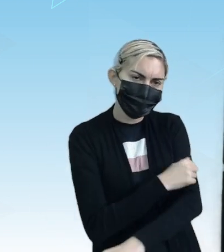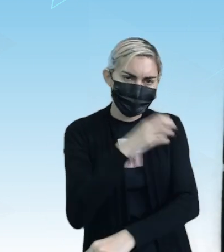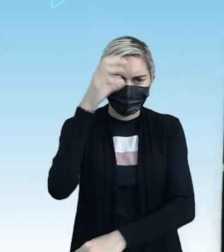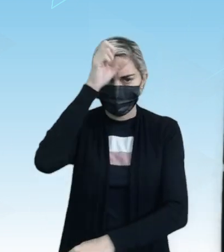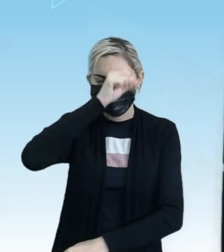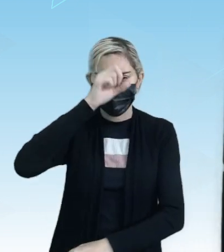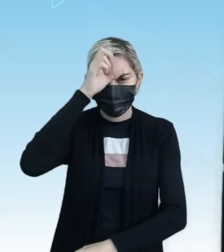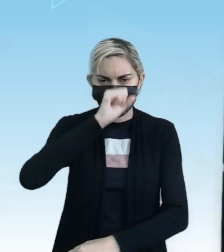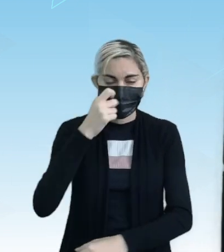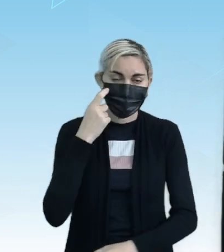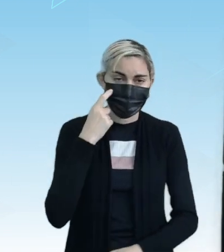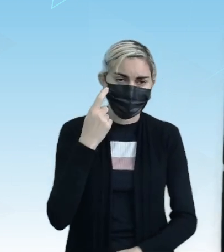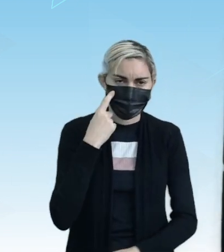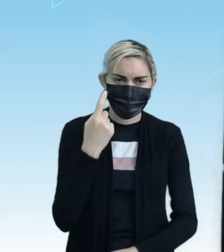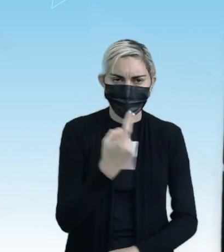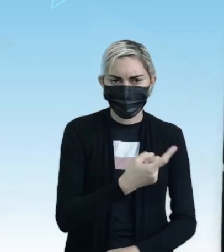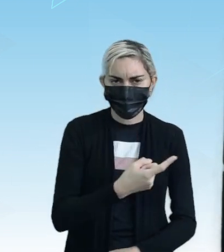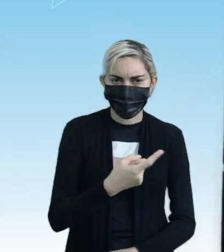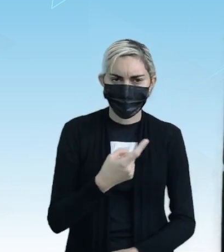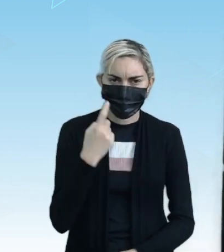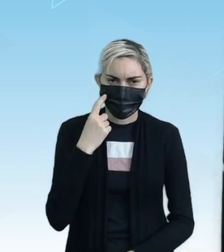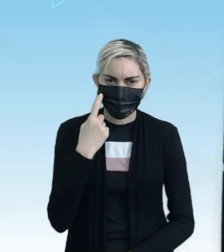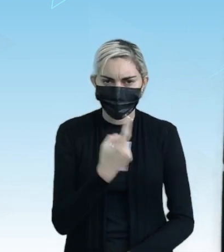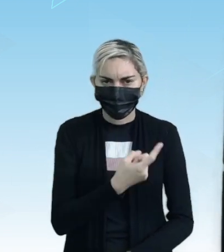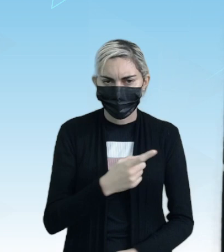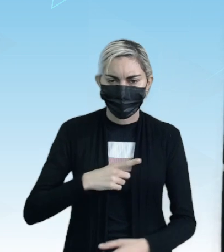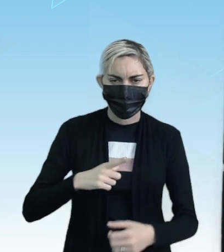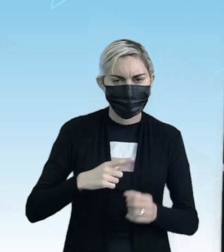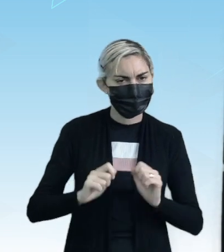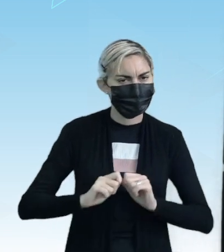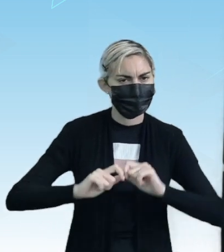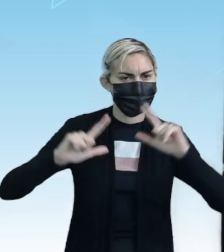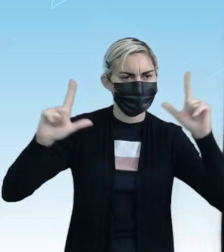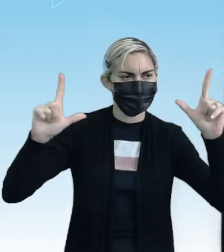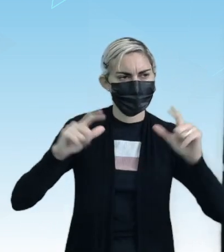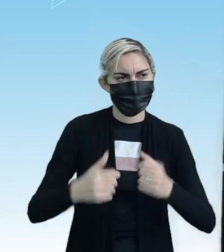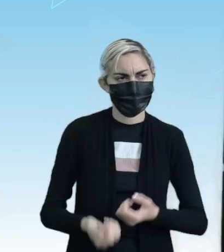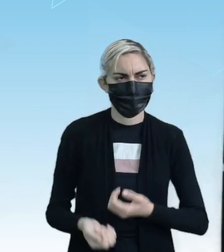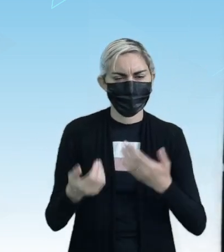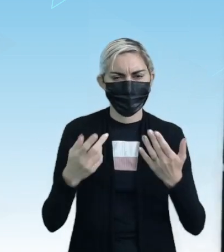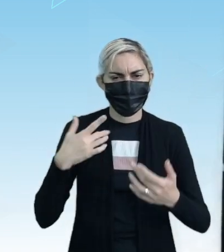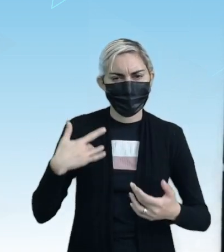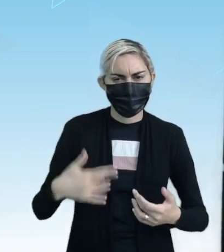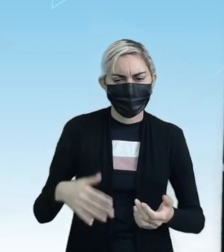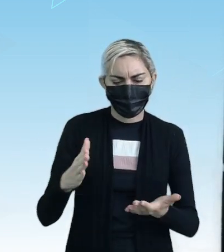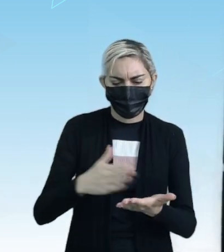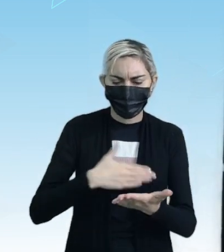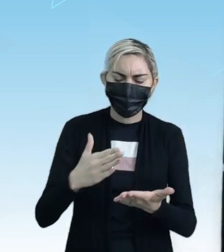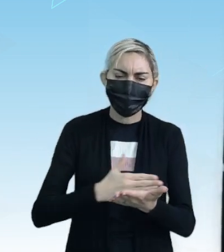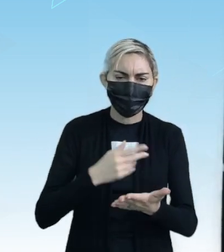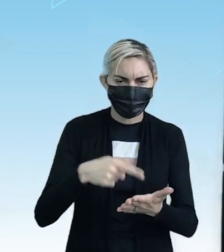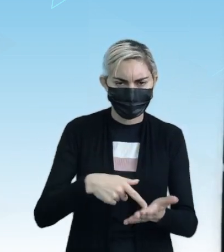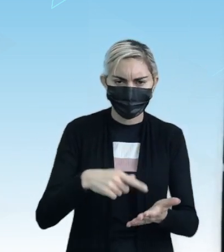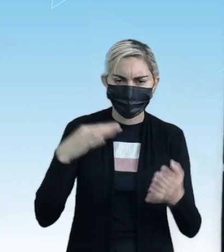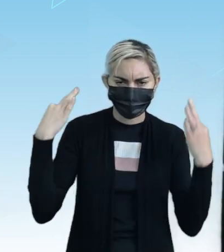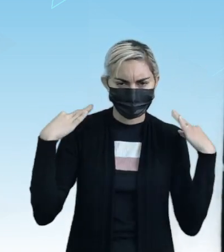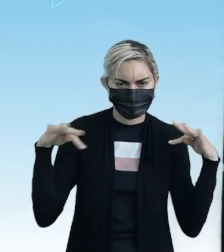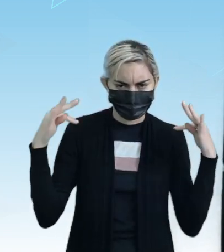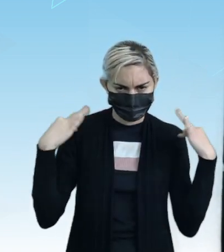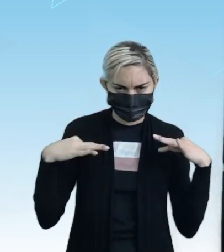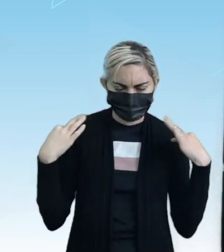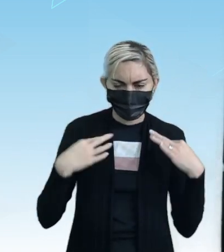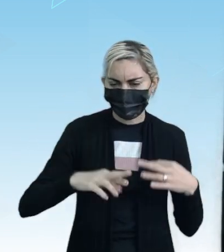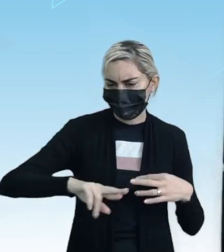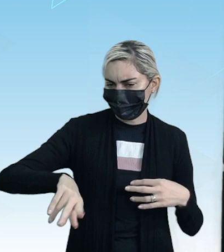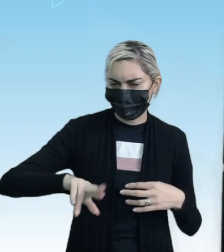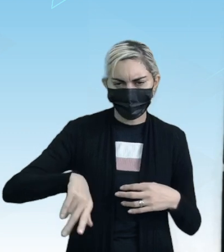isso. Olhem só, veja só essa manchete. Apesar de o caderno ser para turistas,